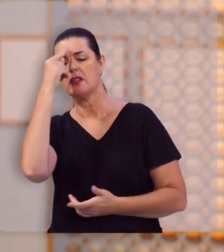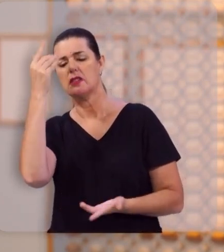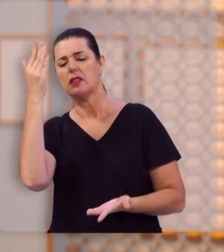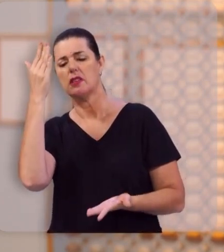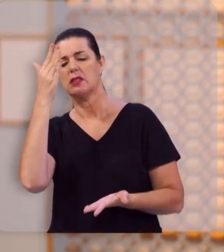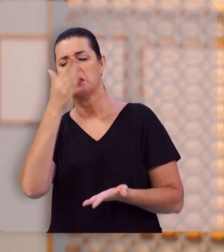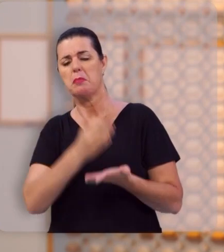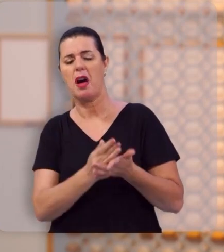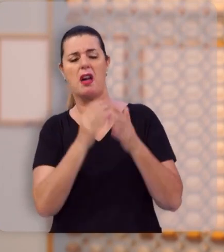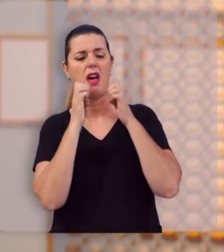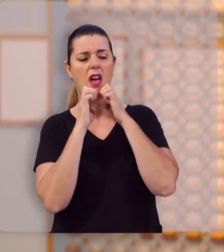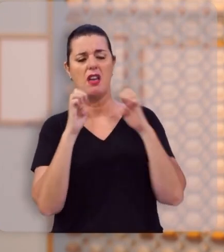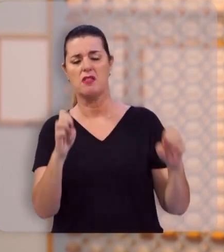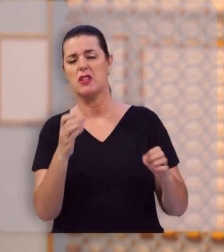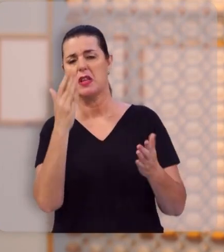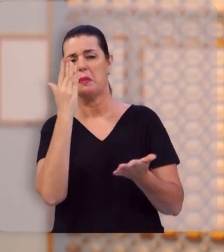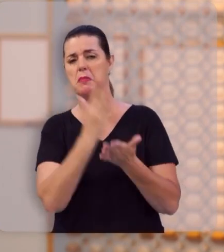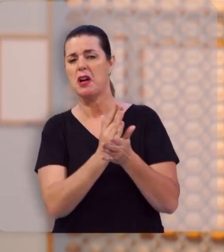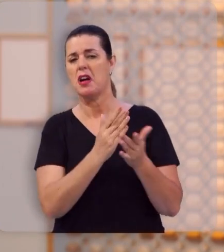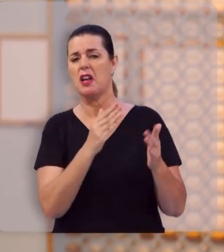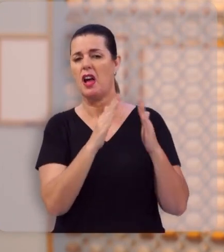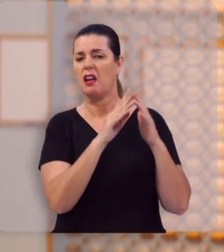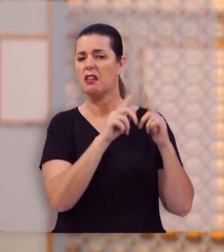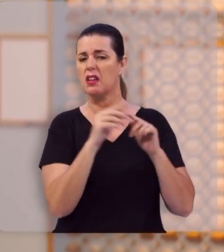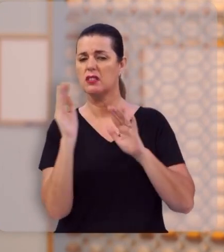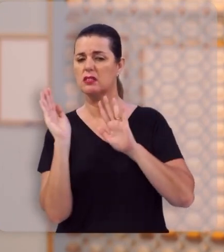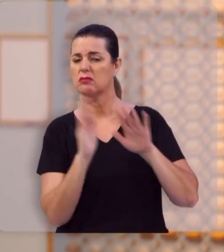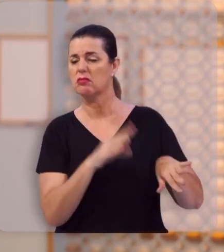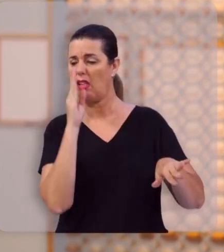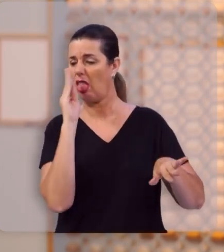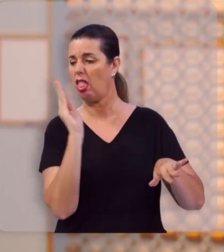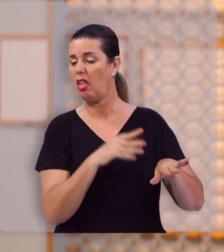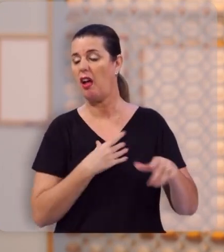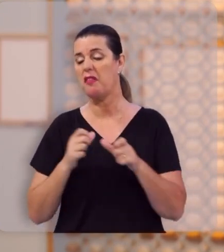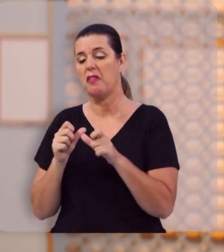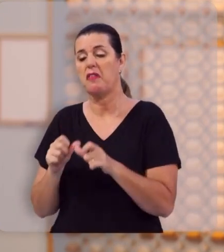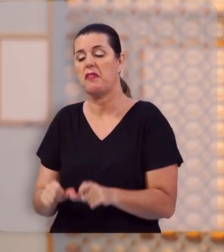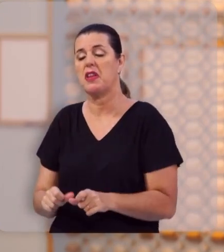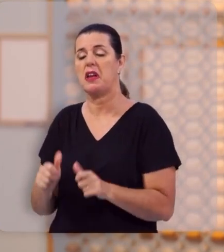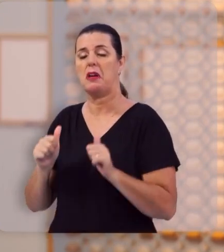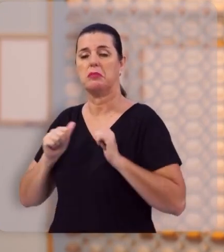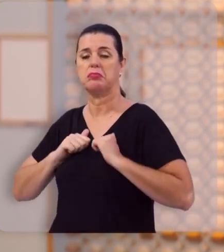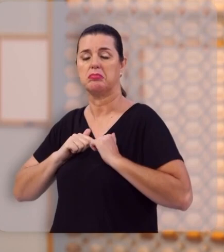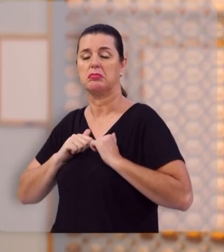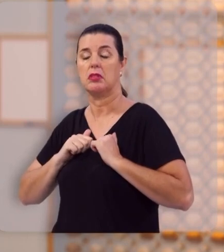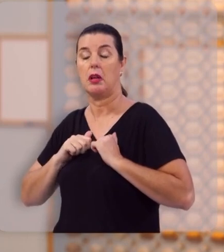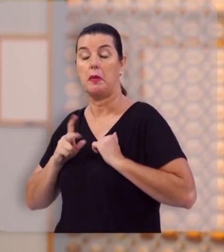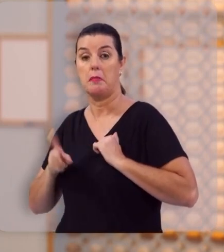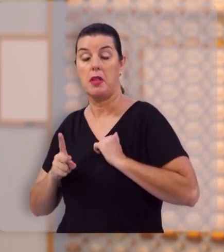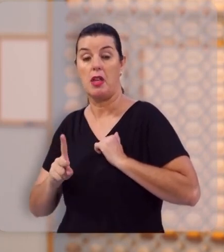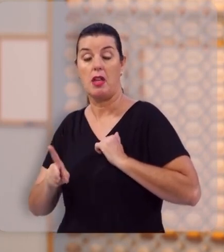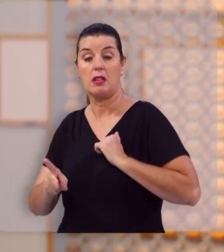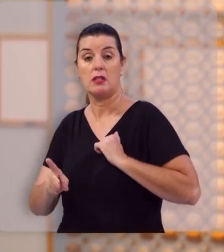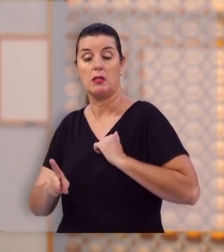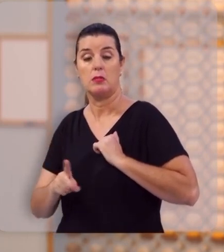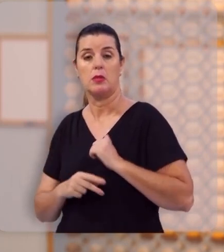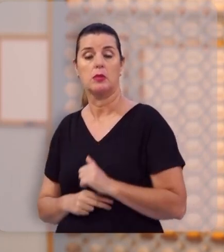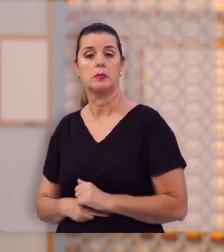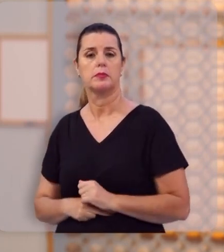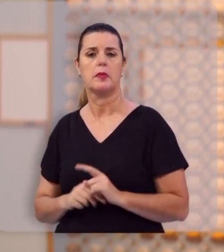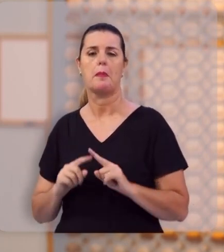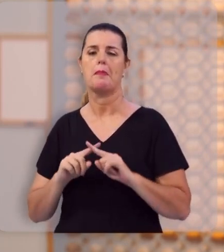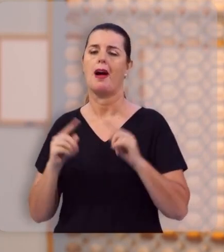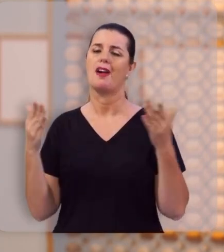em deixar o evangelho, deixar a igreja e ficar numa zona cinzenta de desânimo e